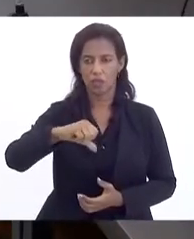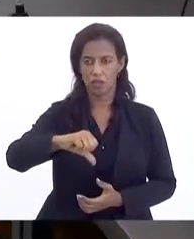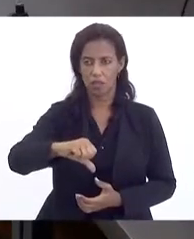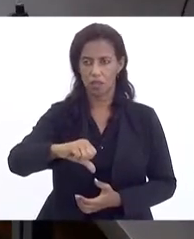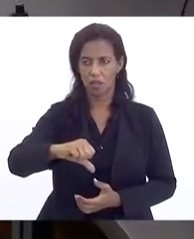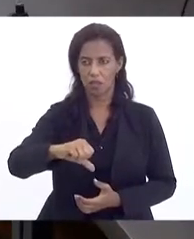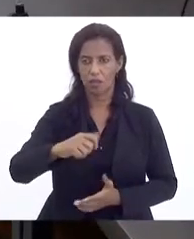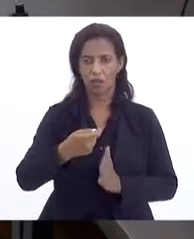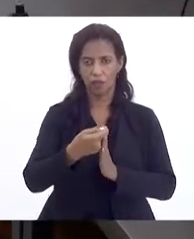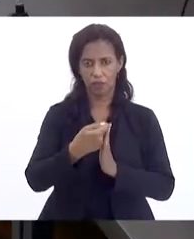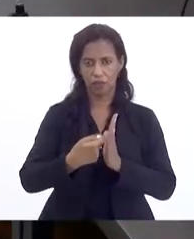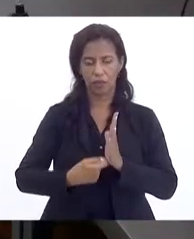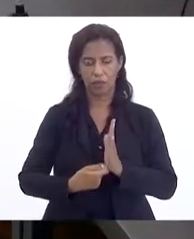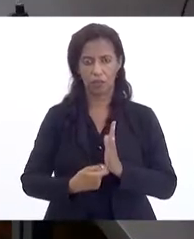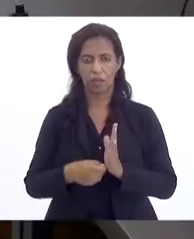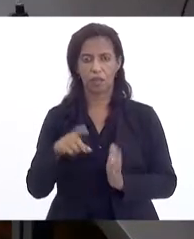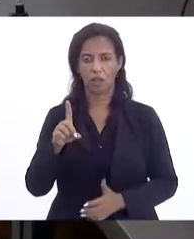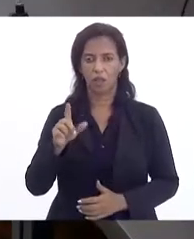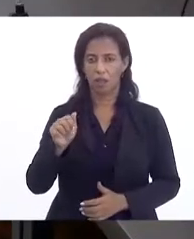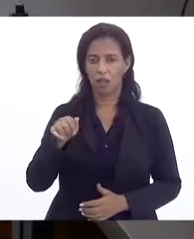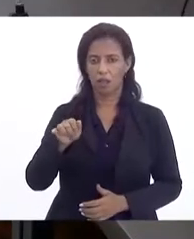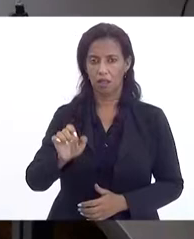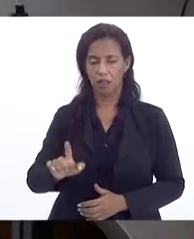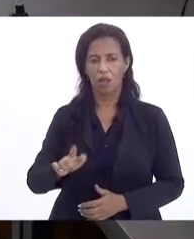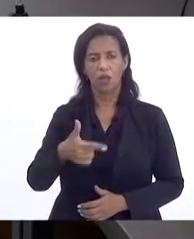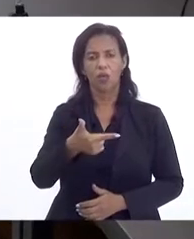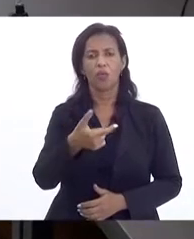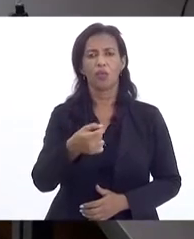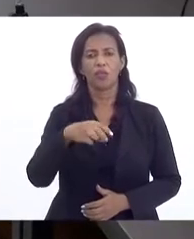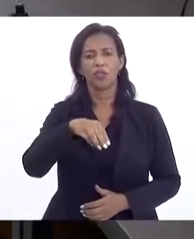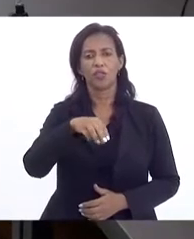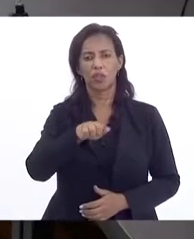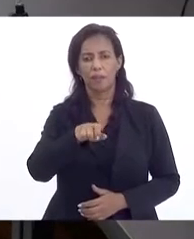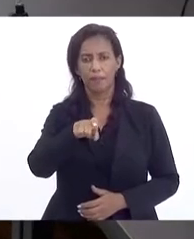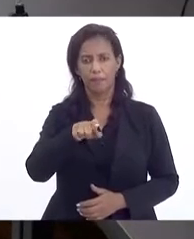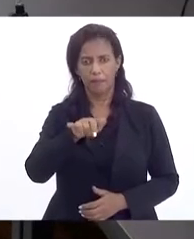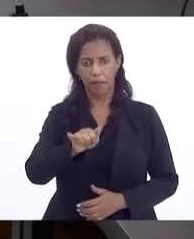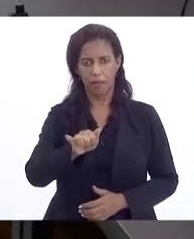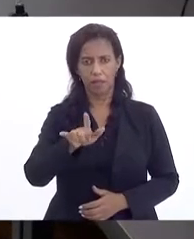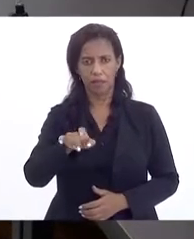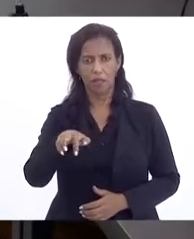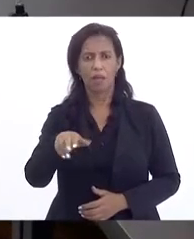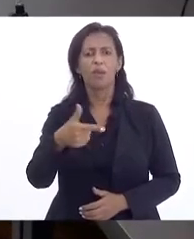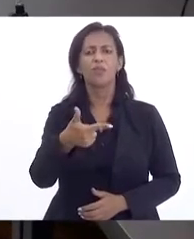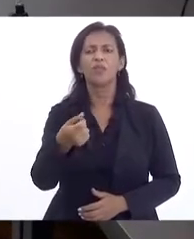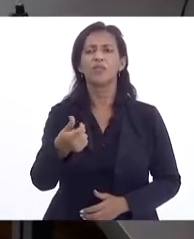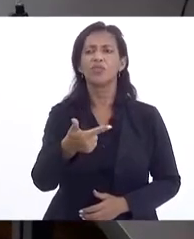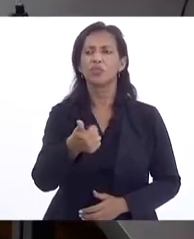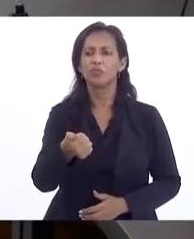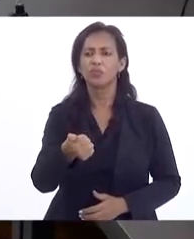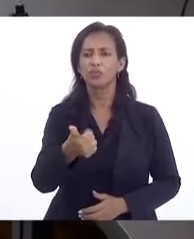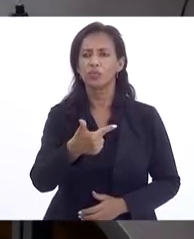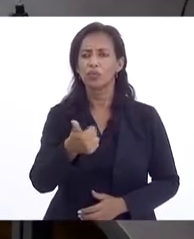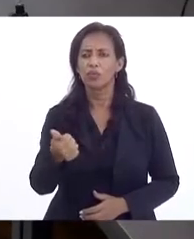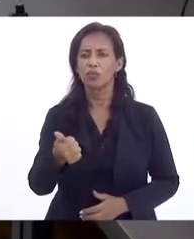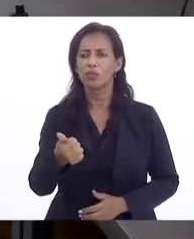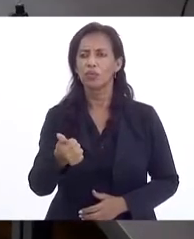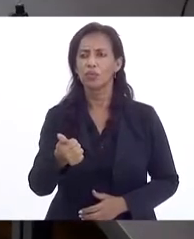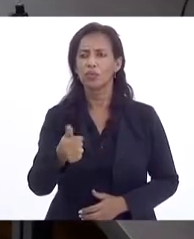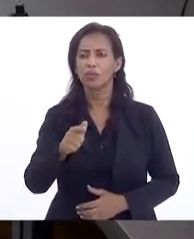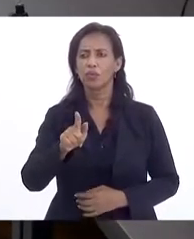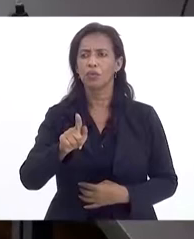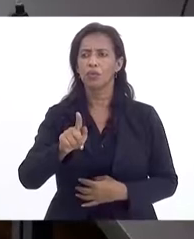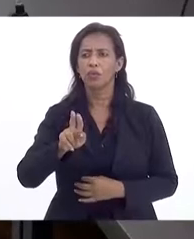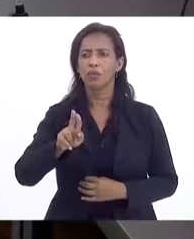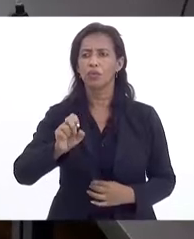que eu fiz a leitura, Daniel Librelon, 20 é Daniel, é Max Lemos. E o 21? Era Gustavo Schmidt. Então